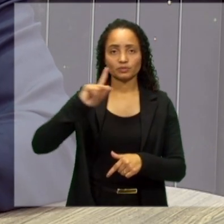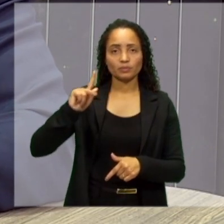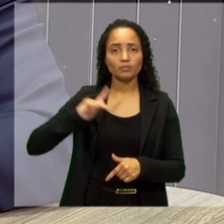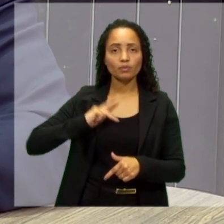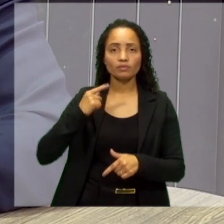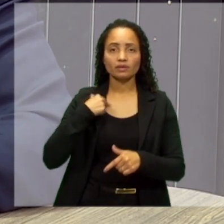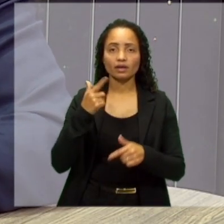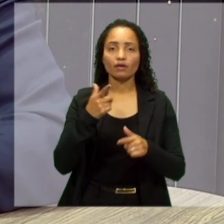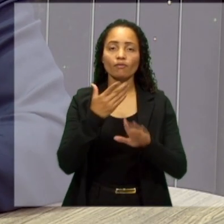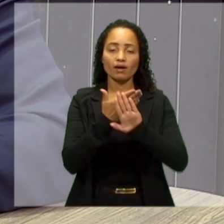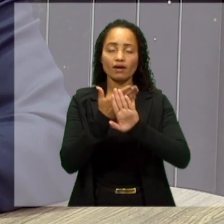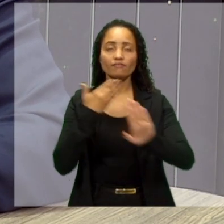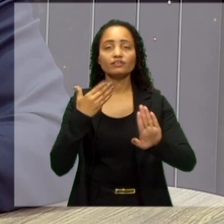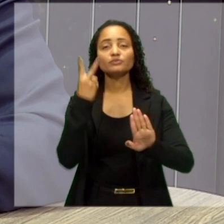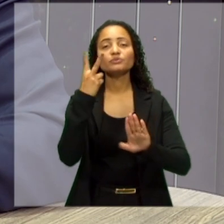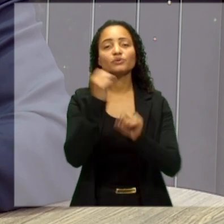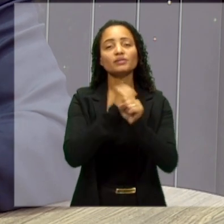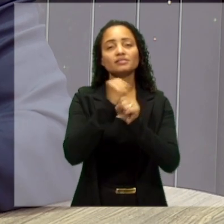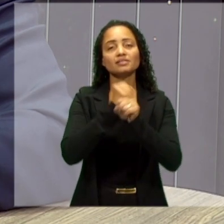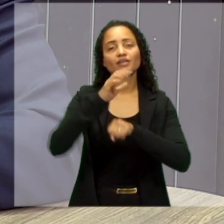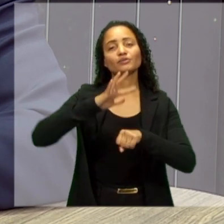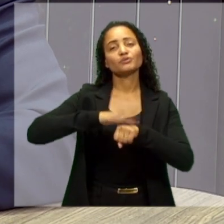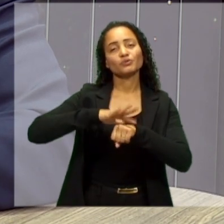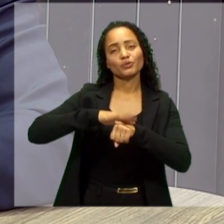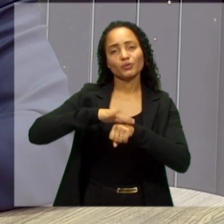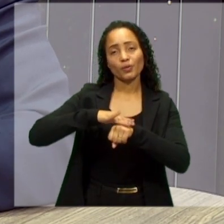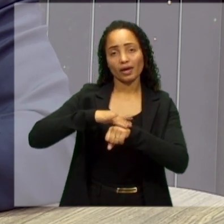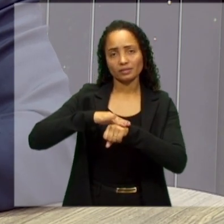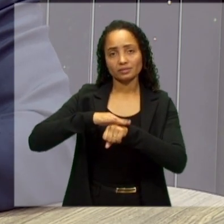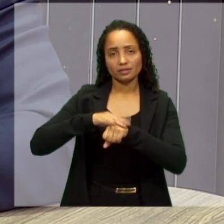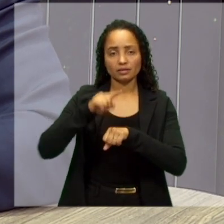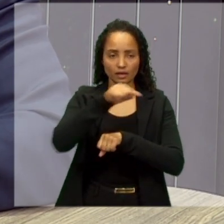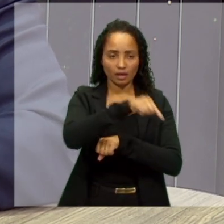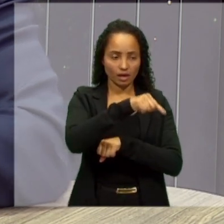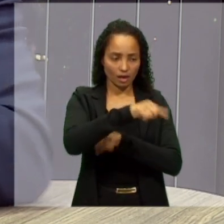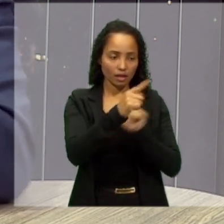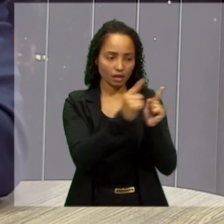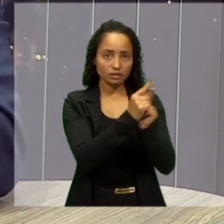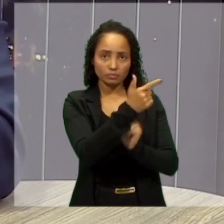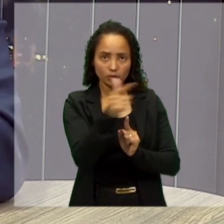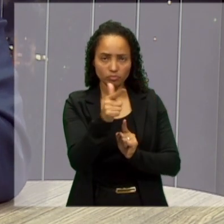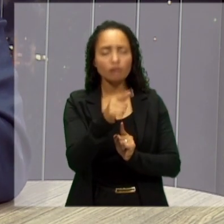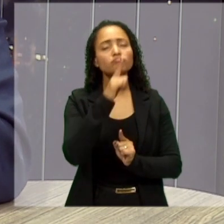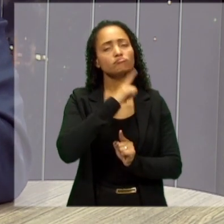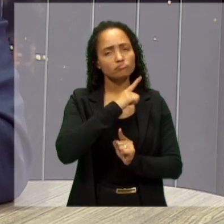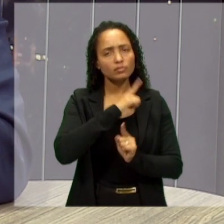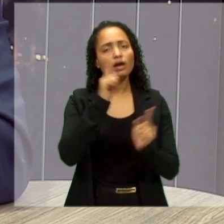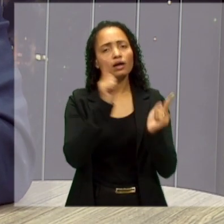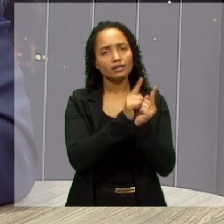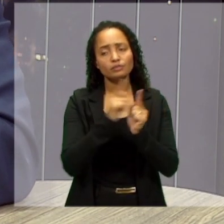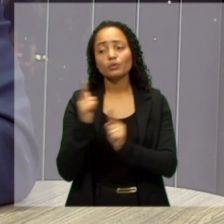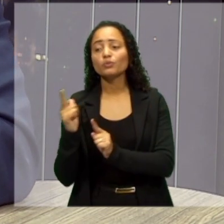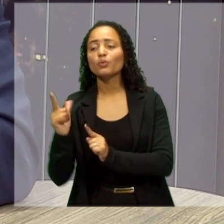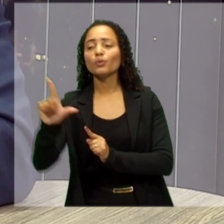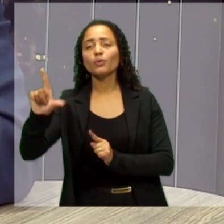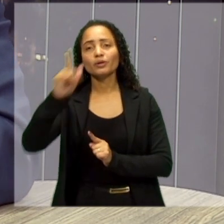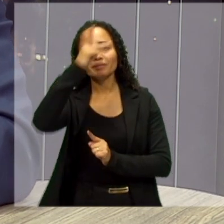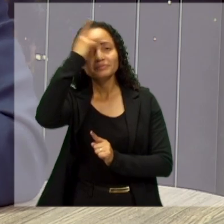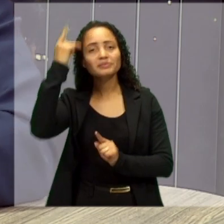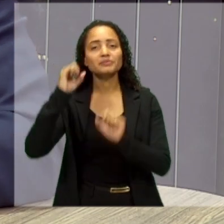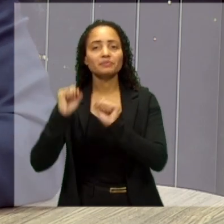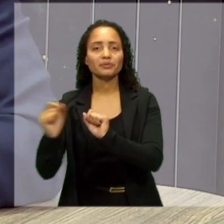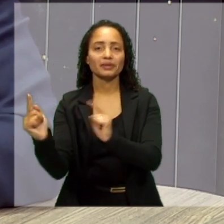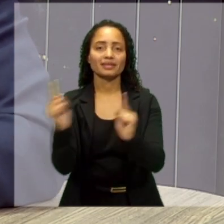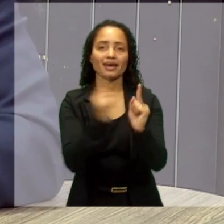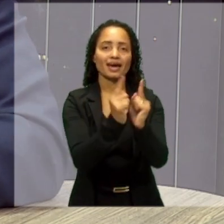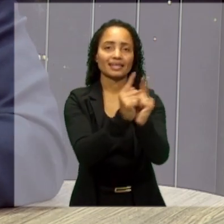eu sou substituído por outro defensor. Então, a atuação é vinculada à Defensoria Pública, em específico,